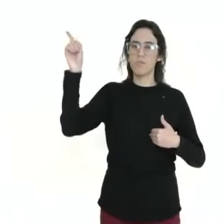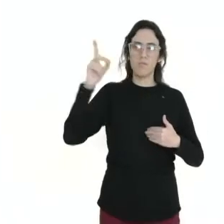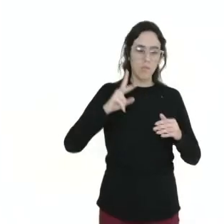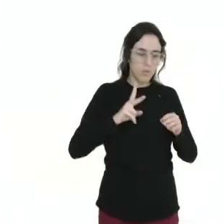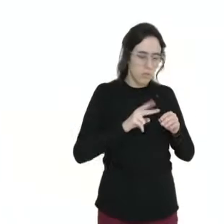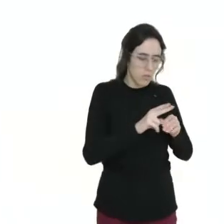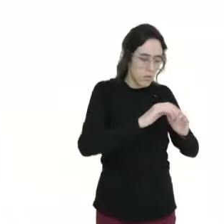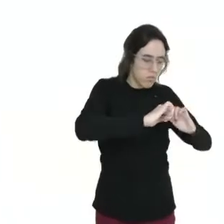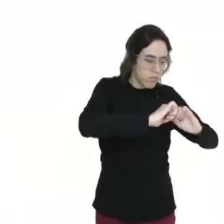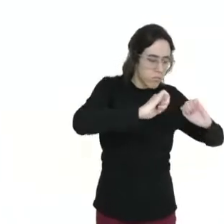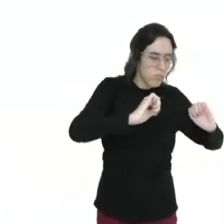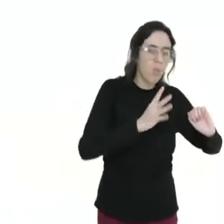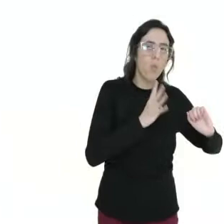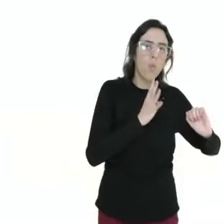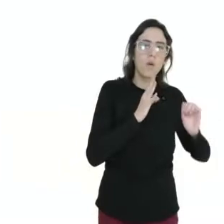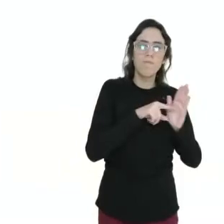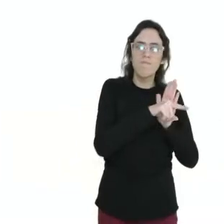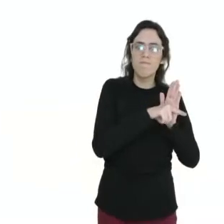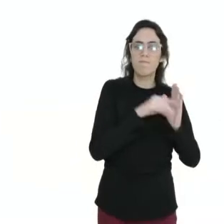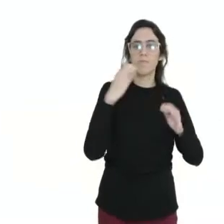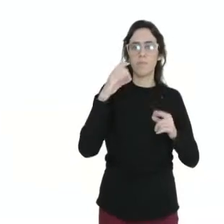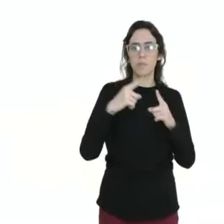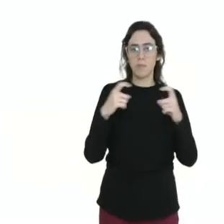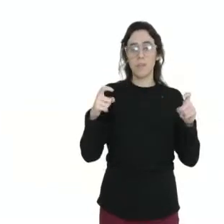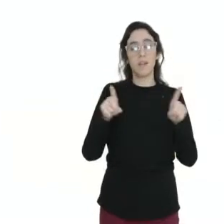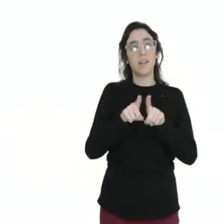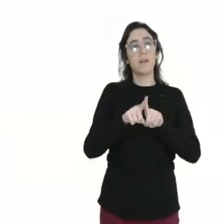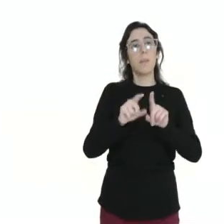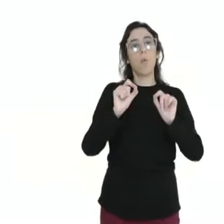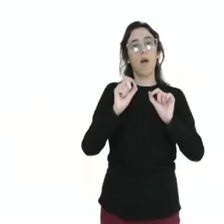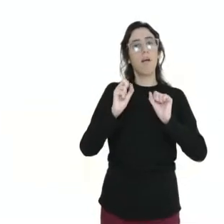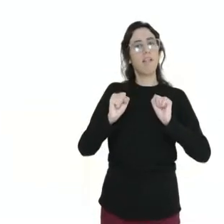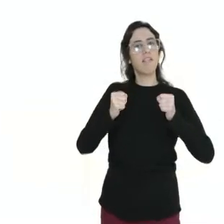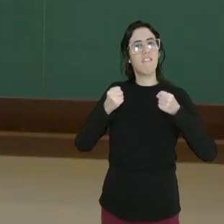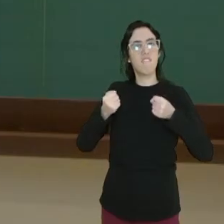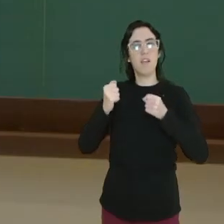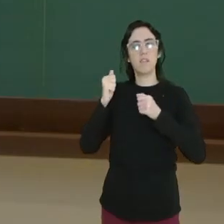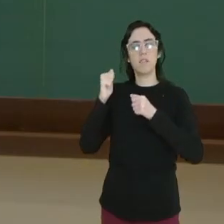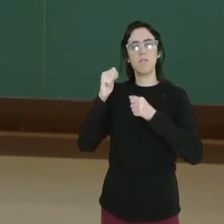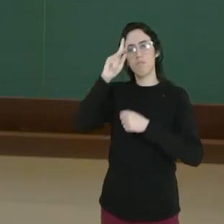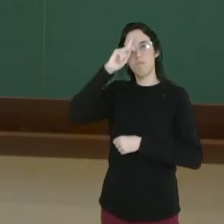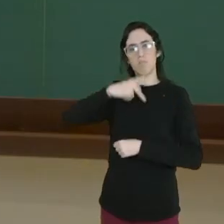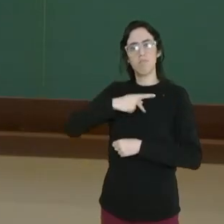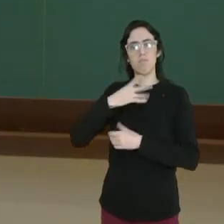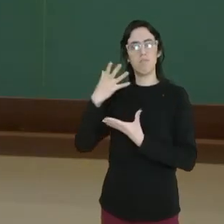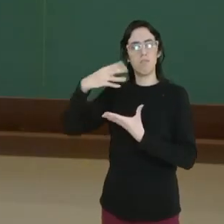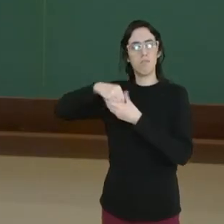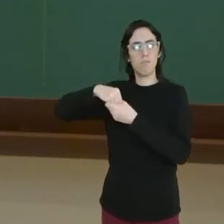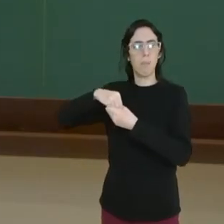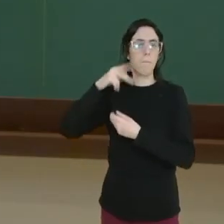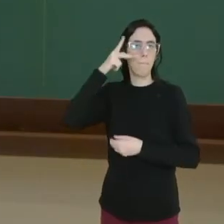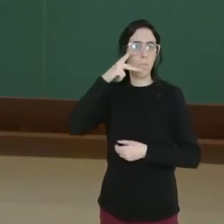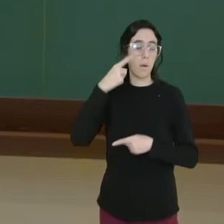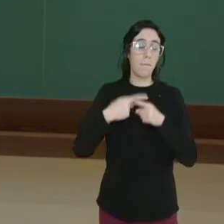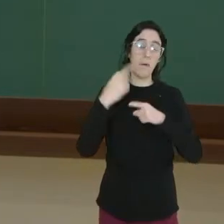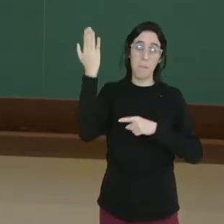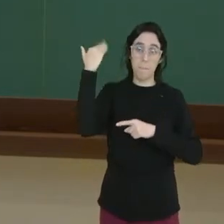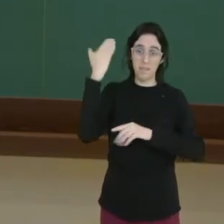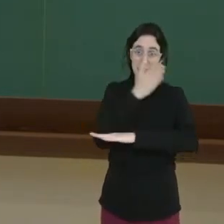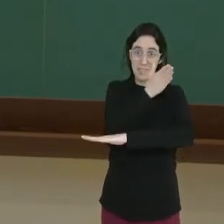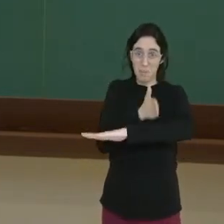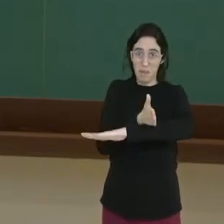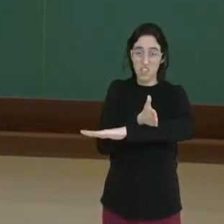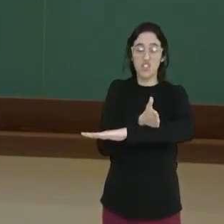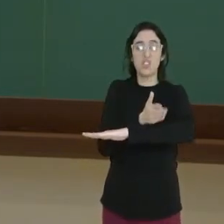defesa da autonomia política, porque na Idade Média existia uma autoridade muito